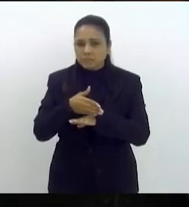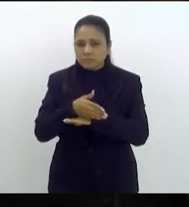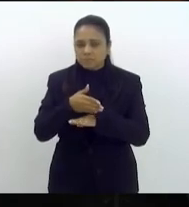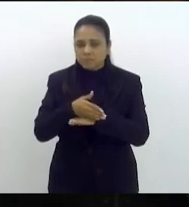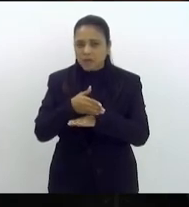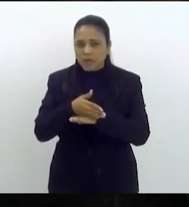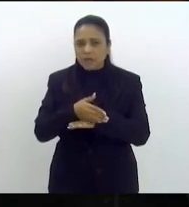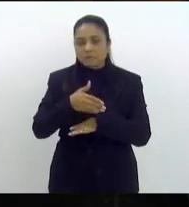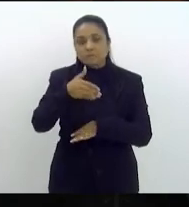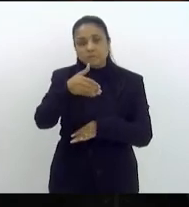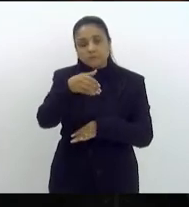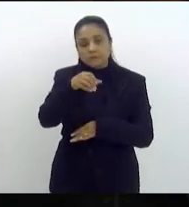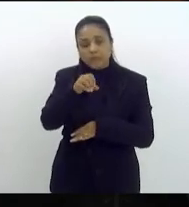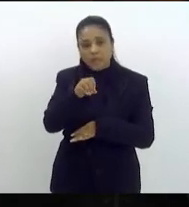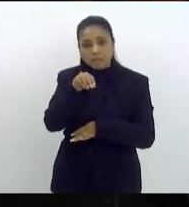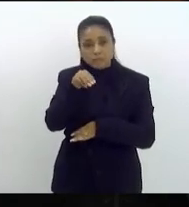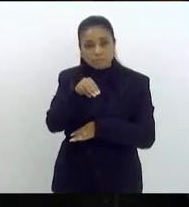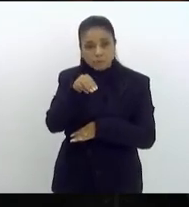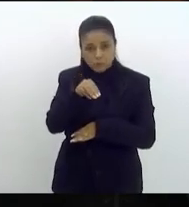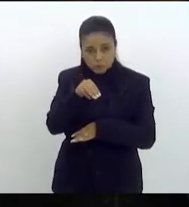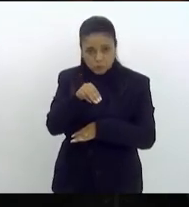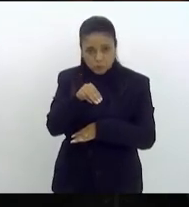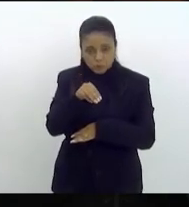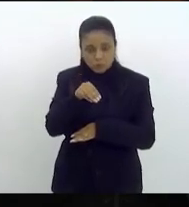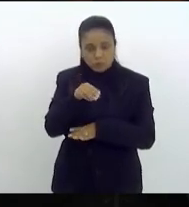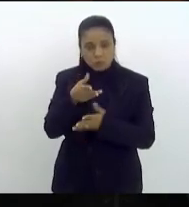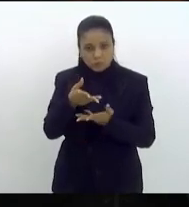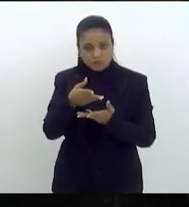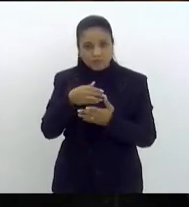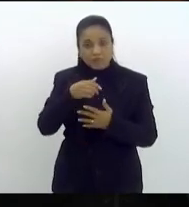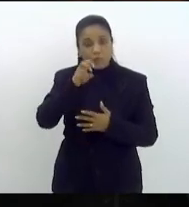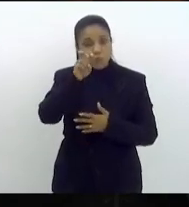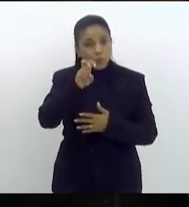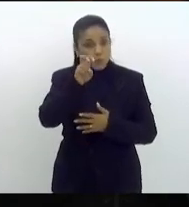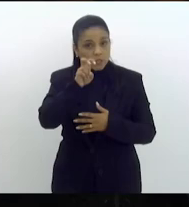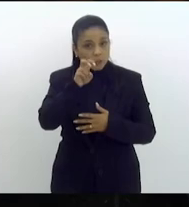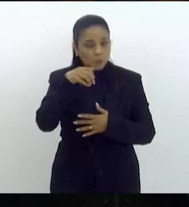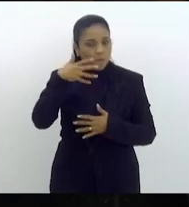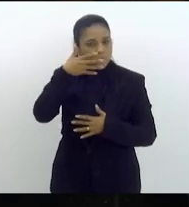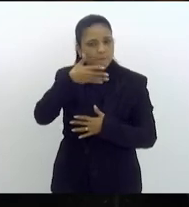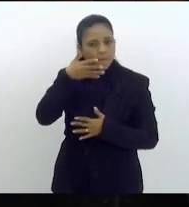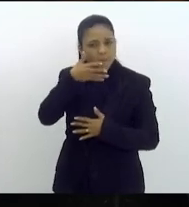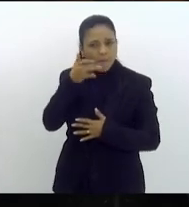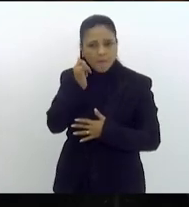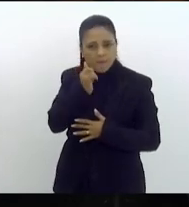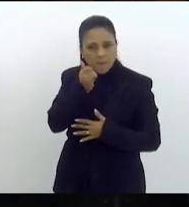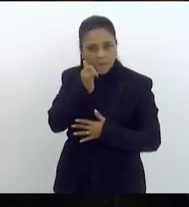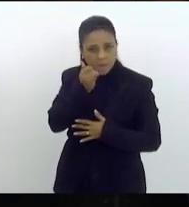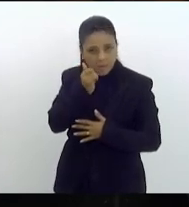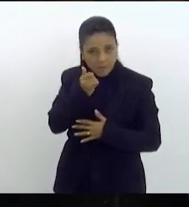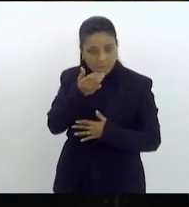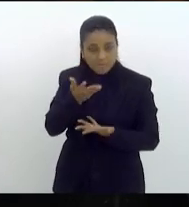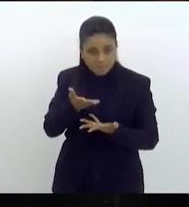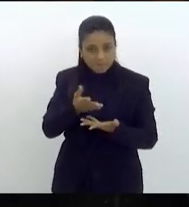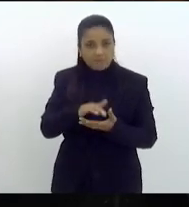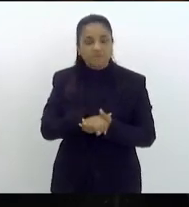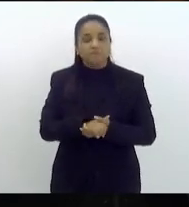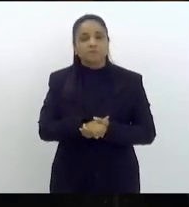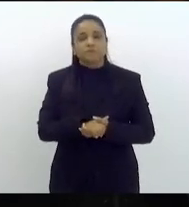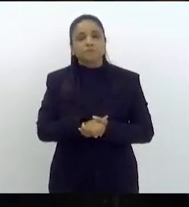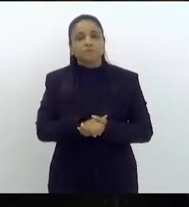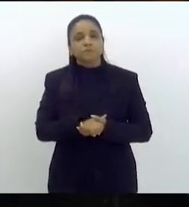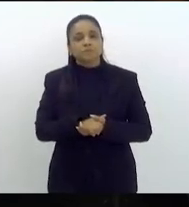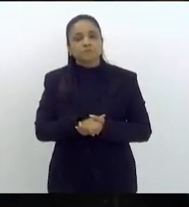10 minutos foi o quinto a falar mas fiquei